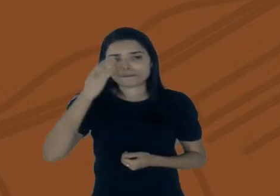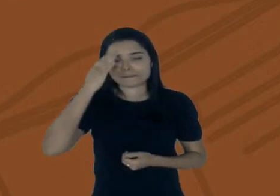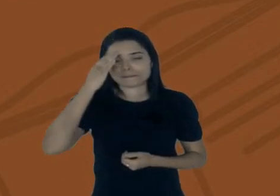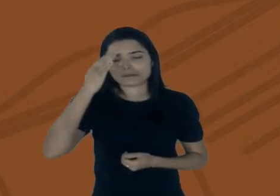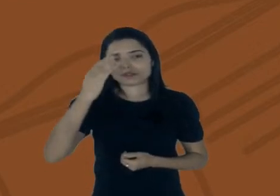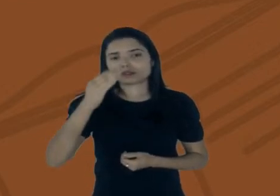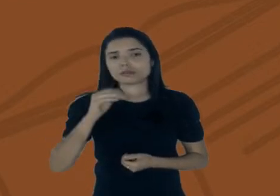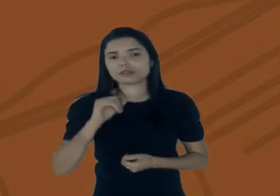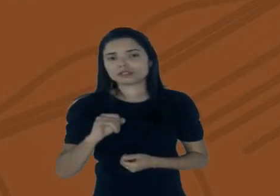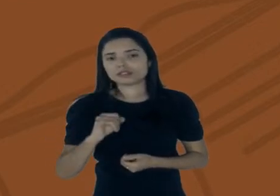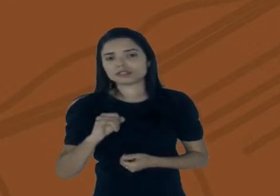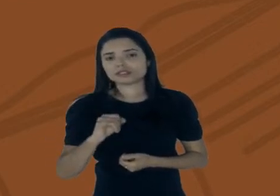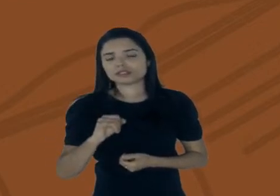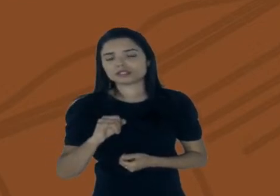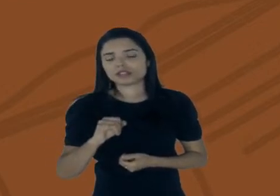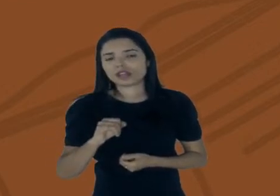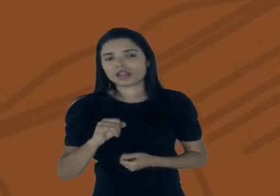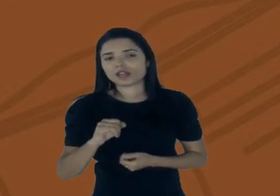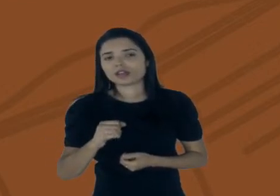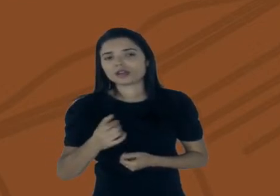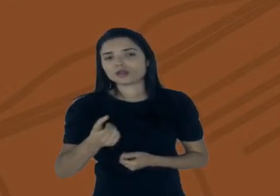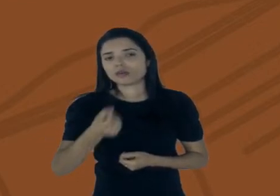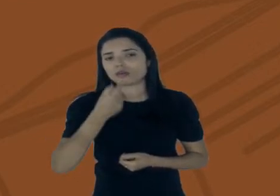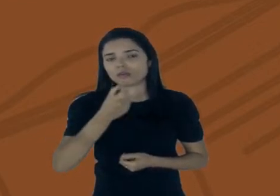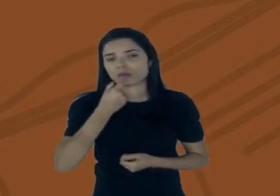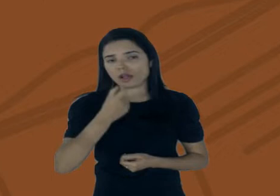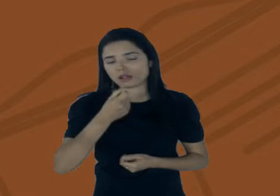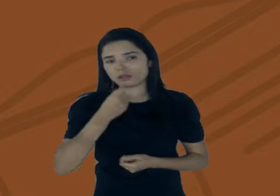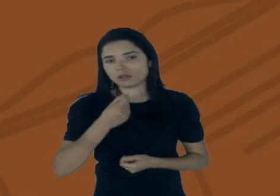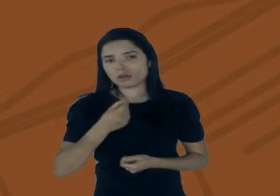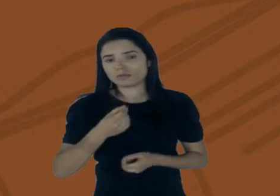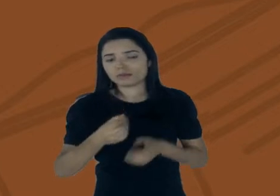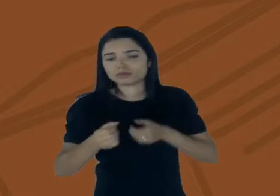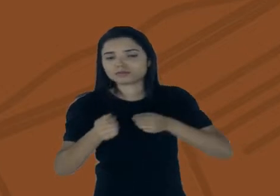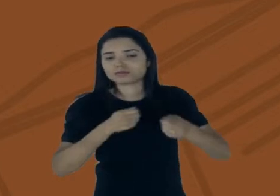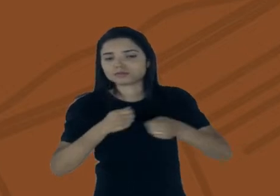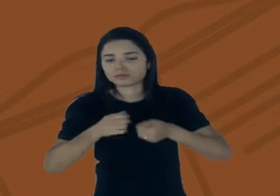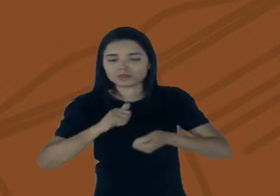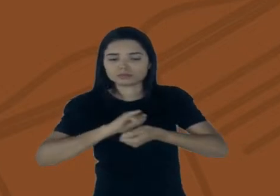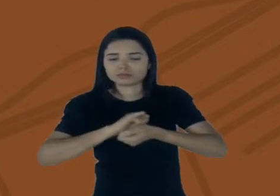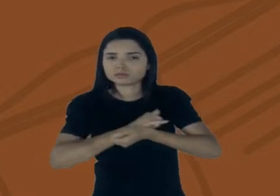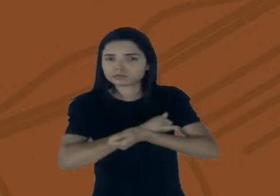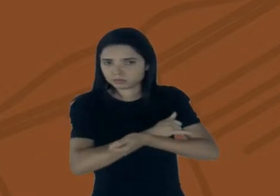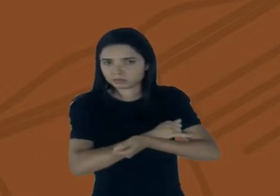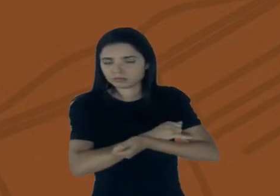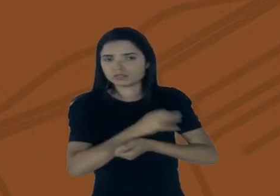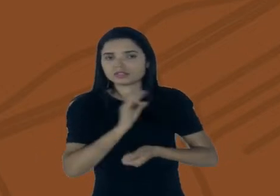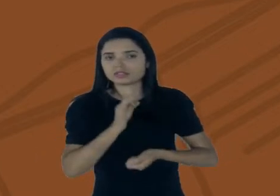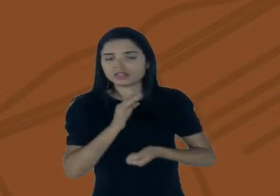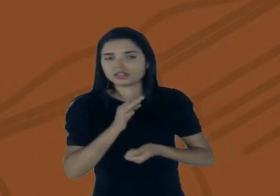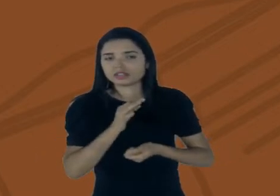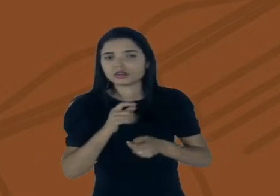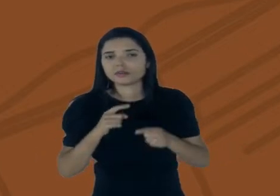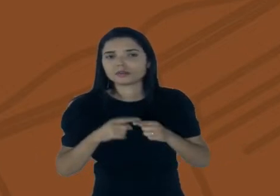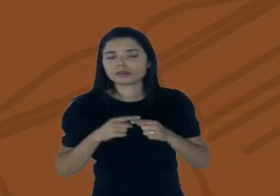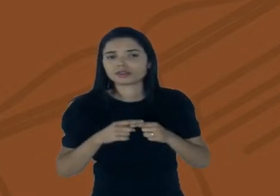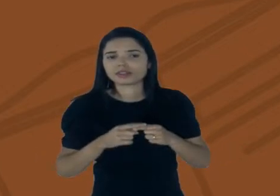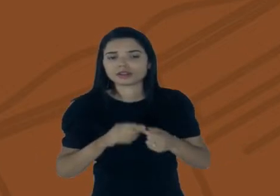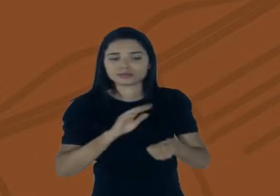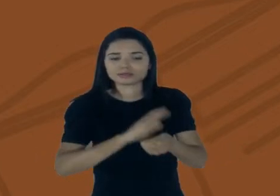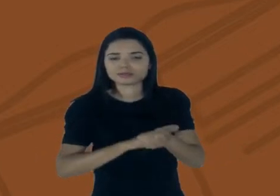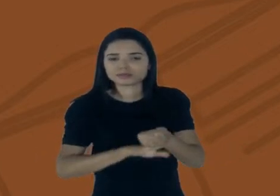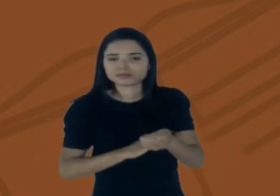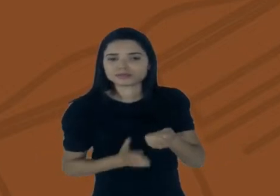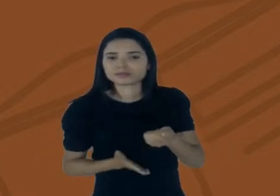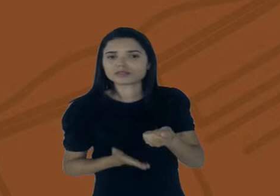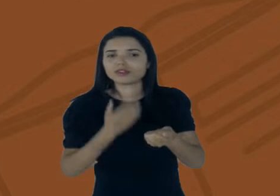vai influenciar nessa questão do aumento da taxa, né? E aí, consequentemente, a pressão arterial vai se fazer presente, né?